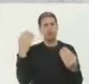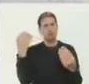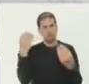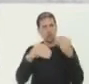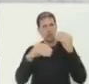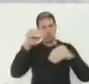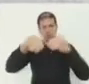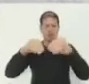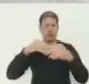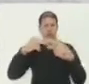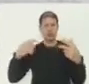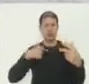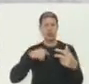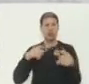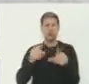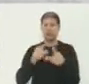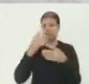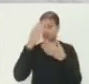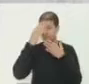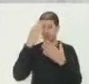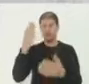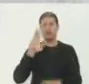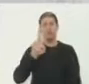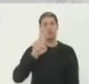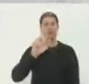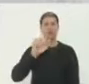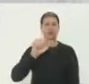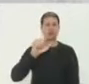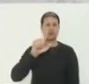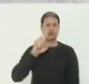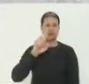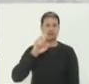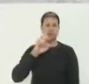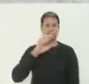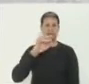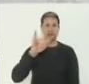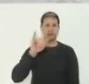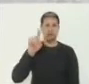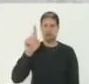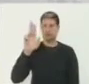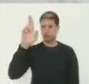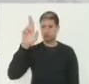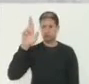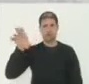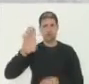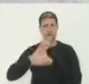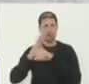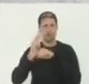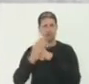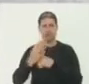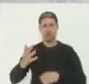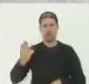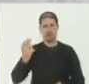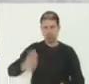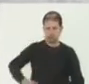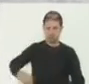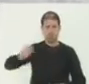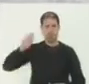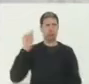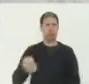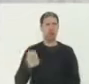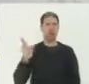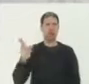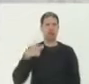Quero agradecer o Valdecir que é uma liderança Ali no bairro que colocou recurso próprio do bolso nós fizemos